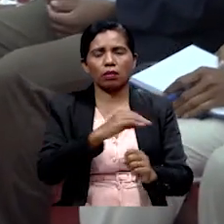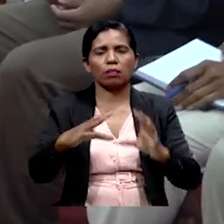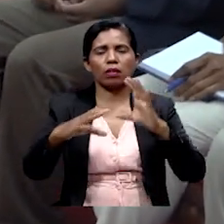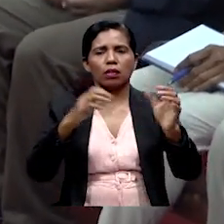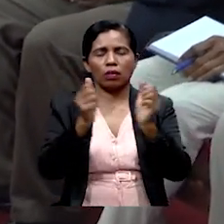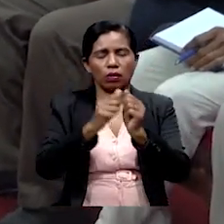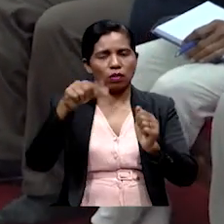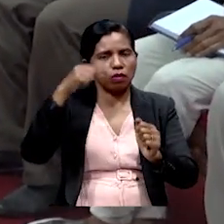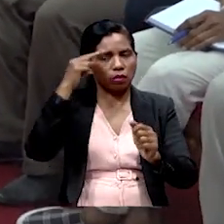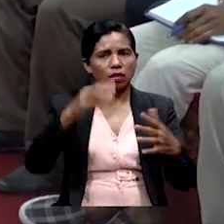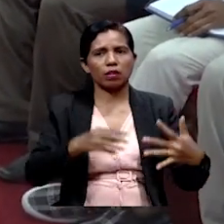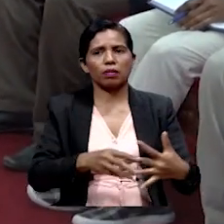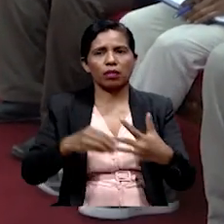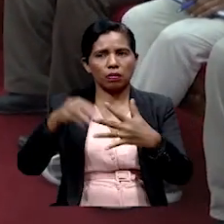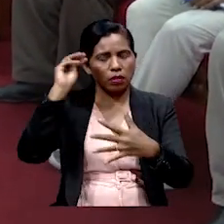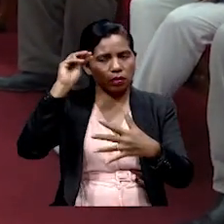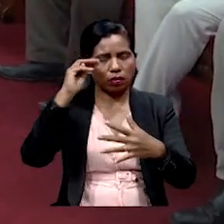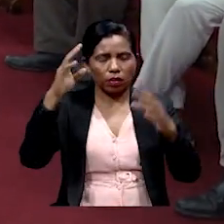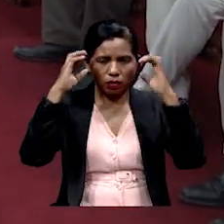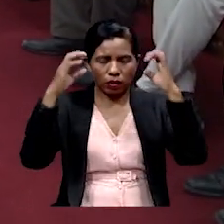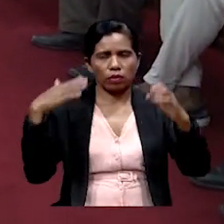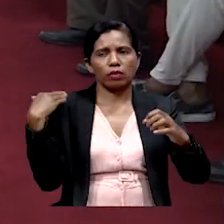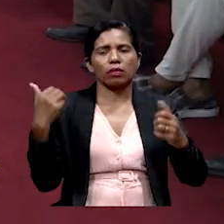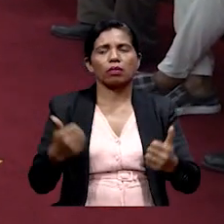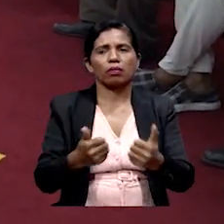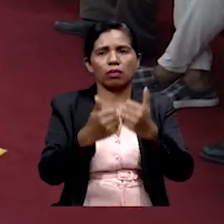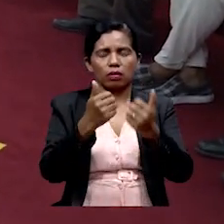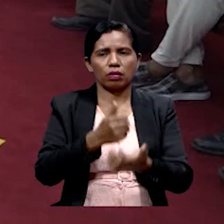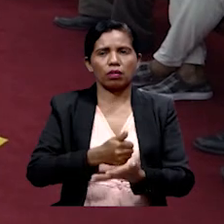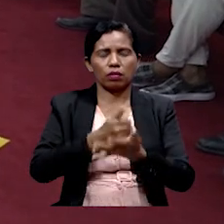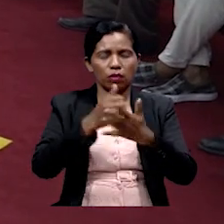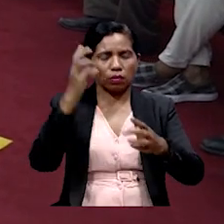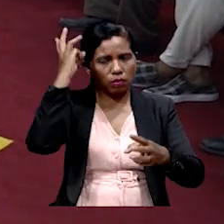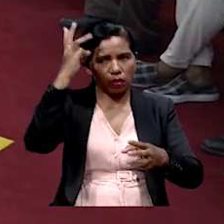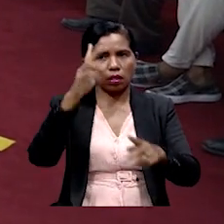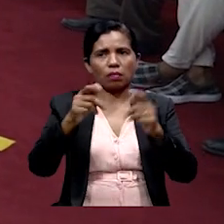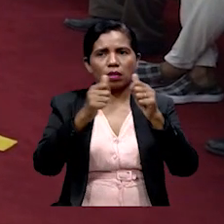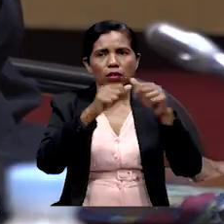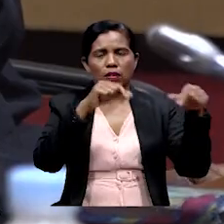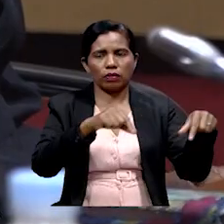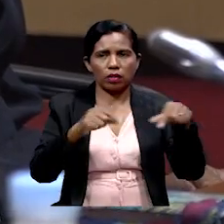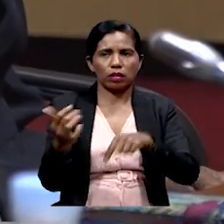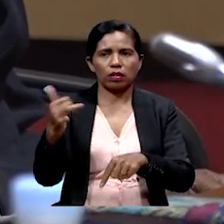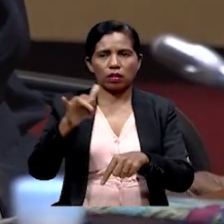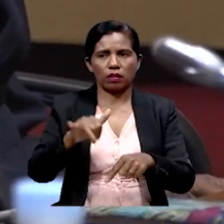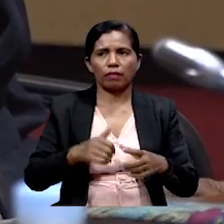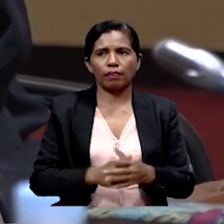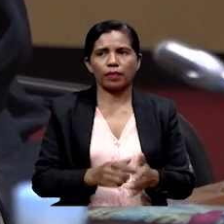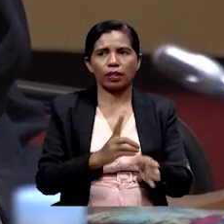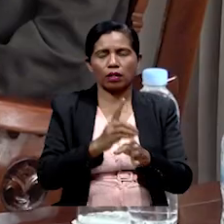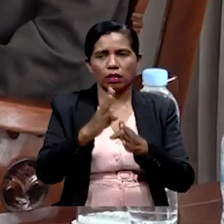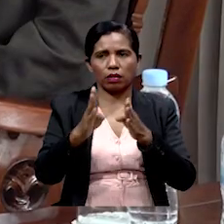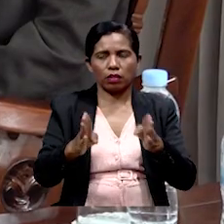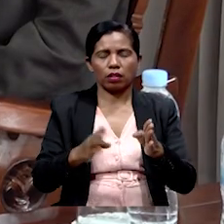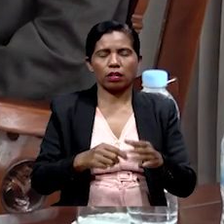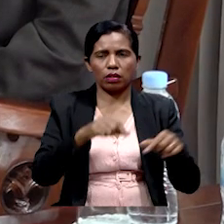governo. Liu, Ministério da Educação, Juventude e Desporto, a tua solução na preocupação é uma deficiência siraniang ne. Diretor Executivo União